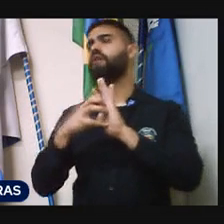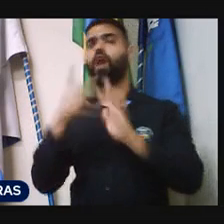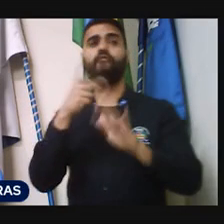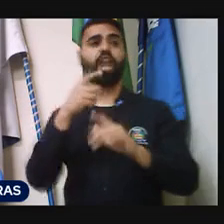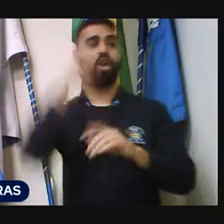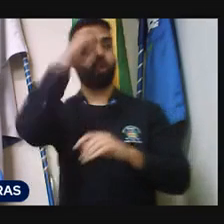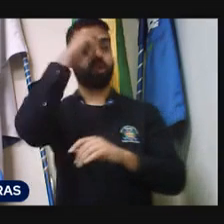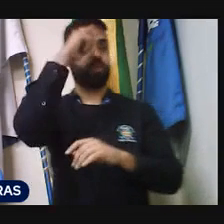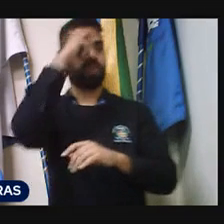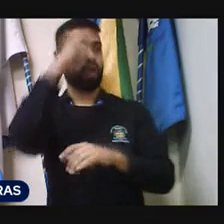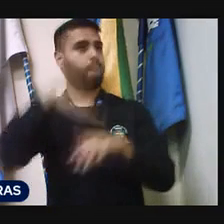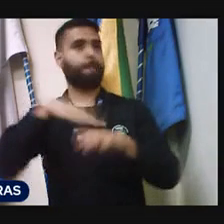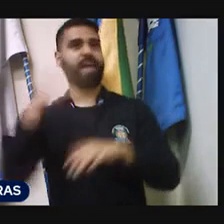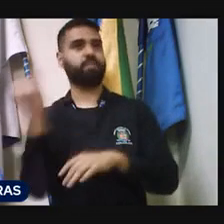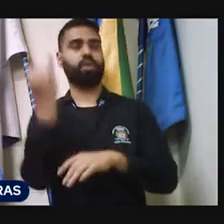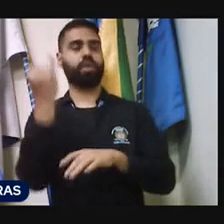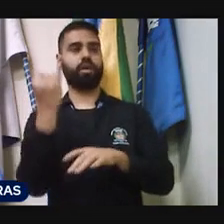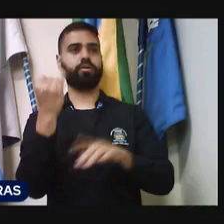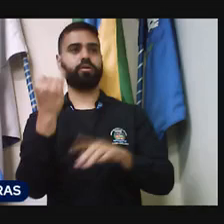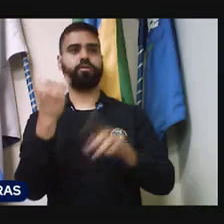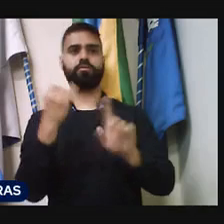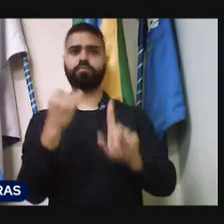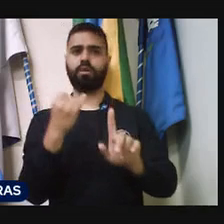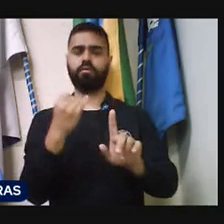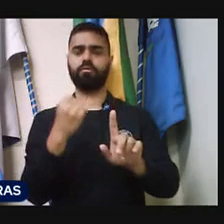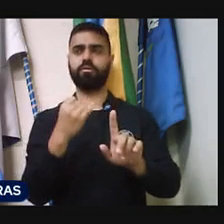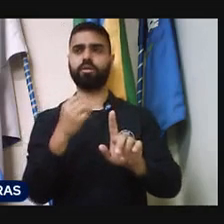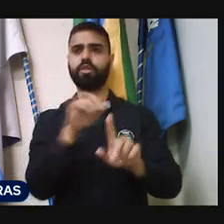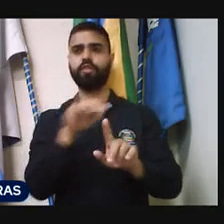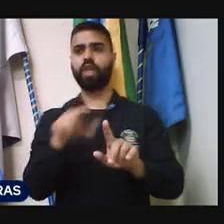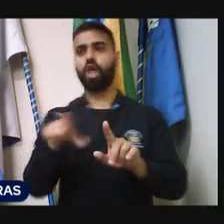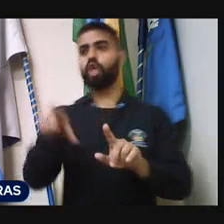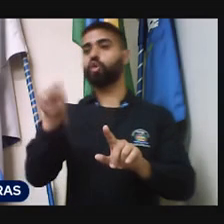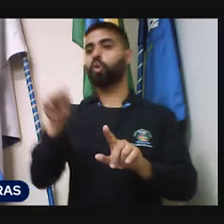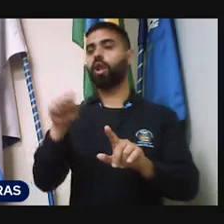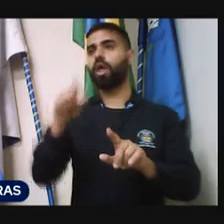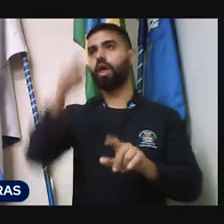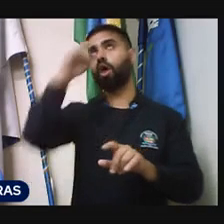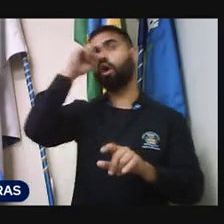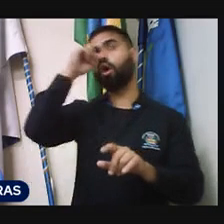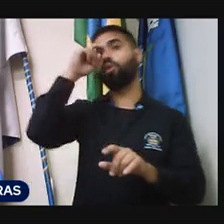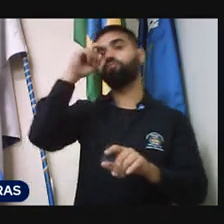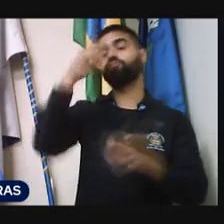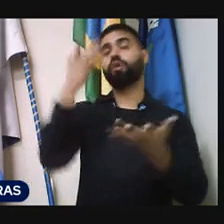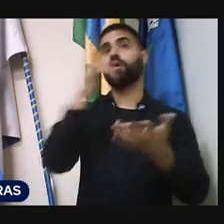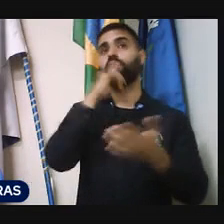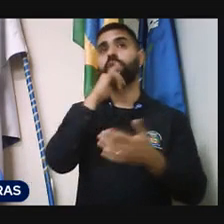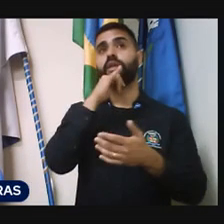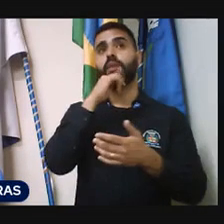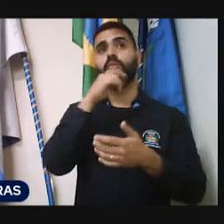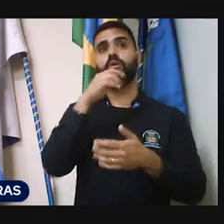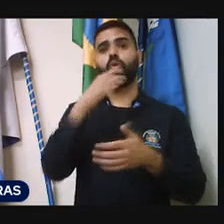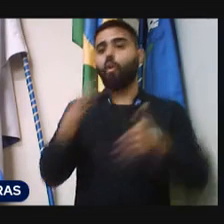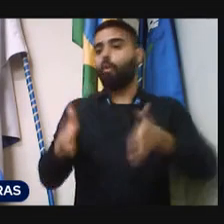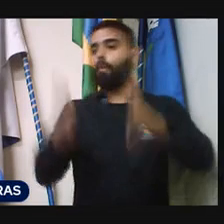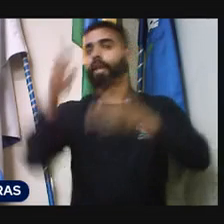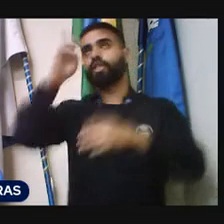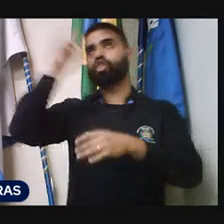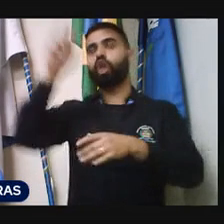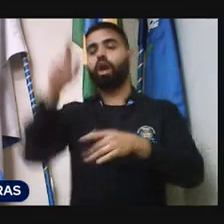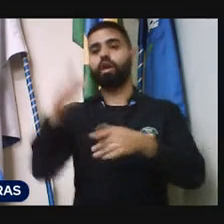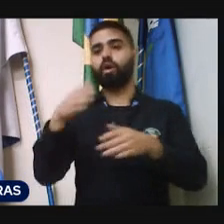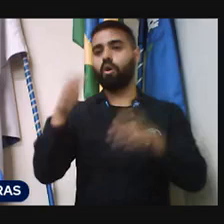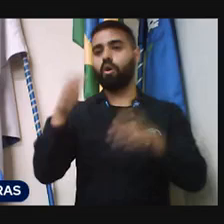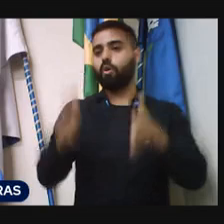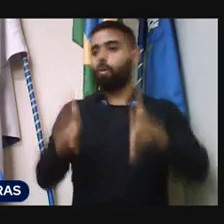que o hospital não tem a prioridade Obviamente você o que tá eu não prédio histórico pelo um prédio de saúde obviamente que o